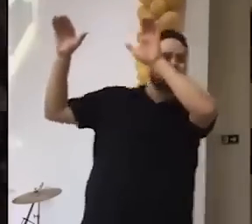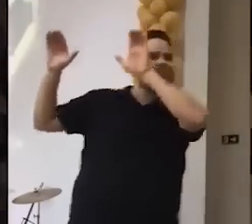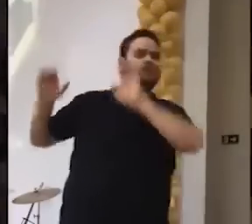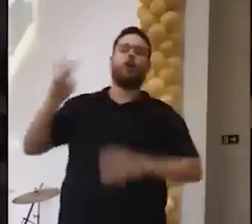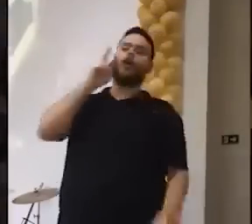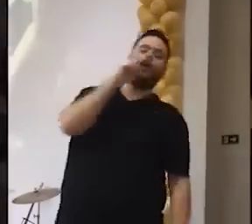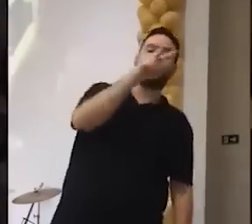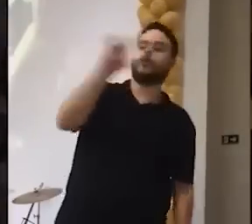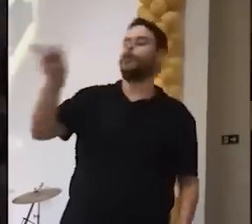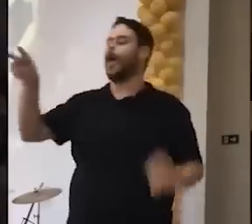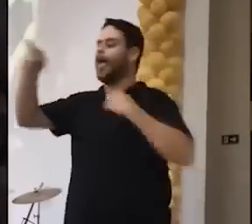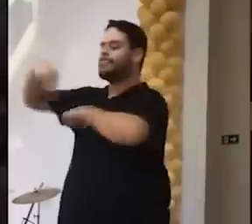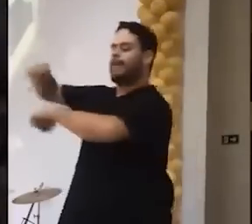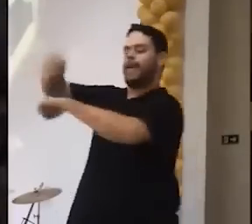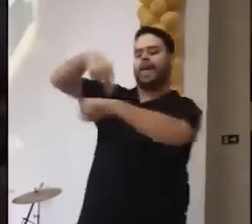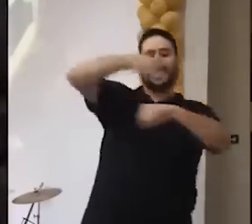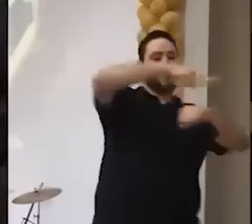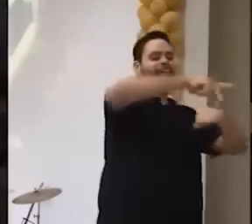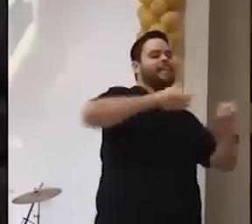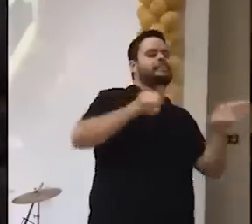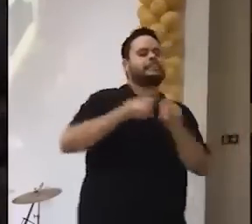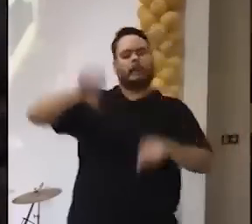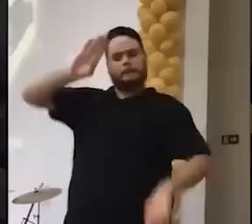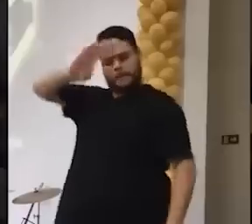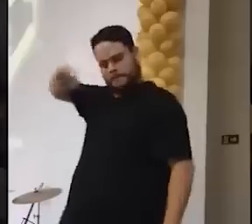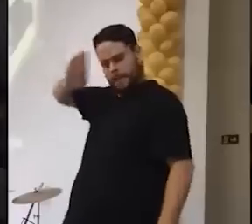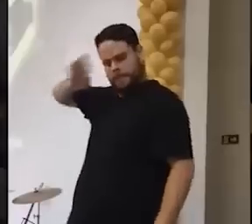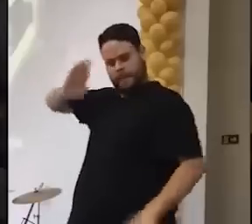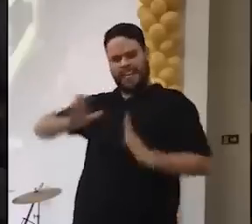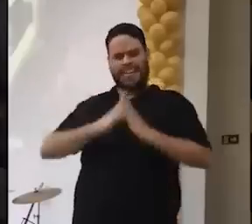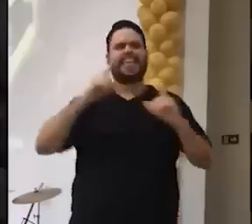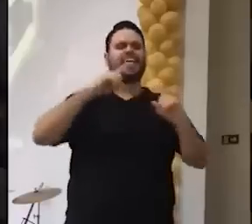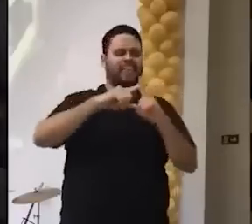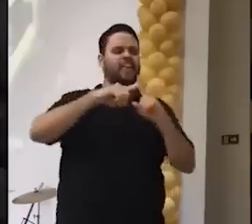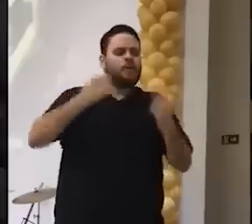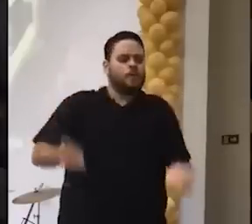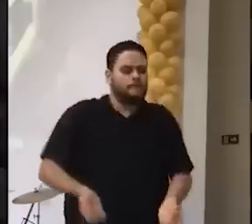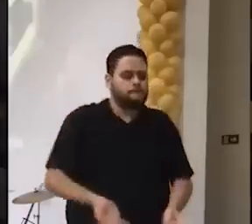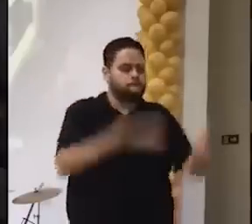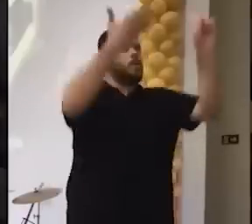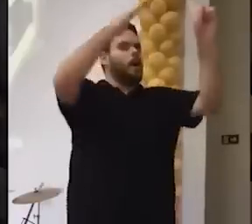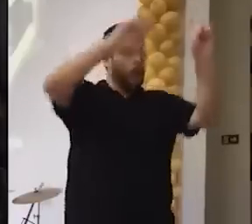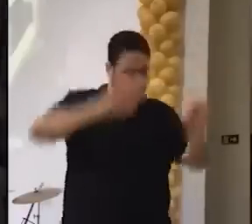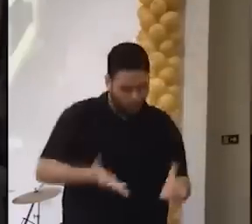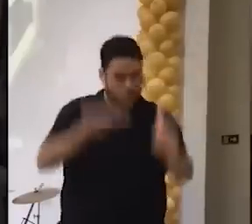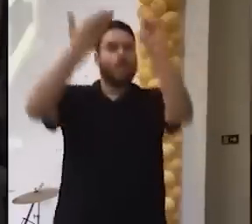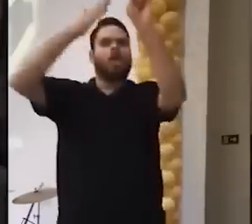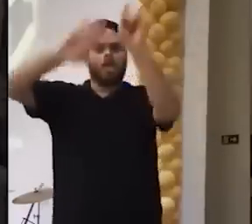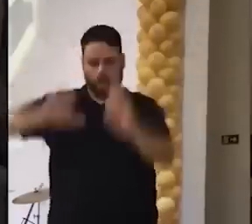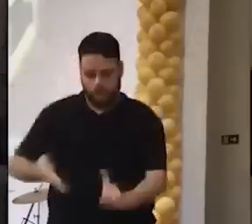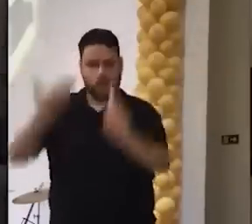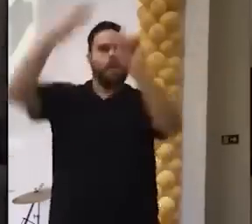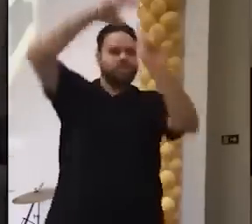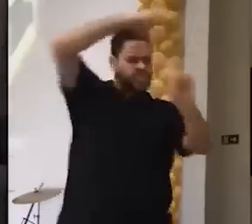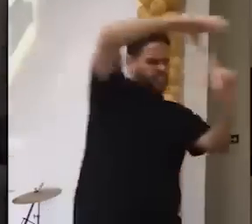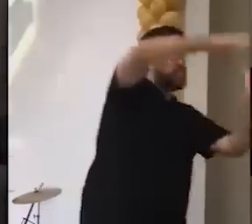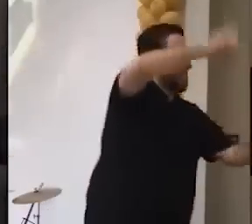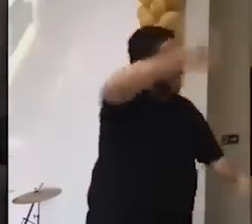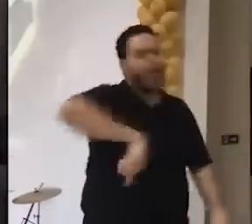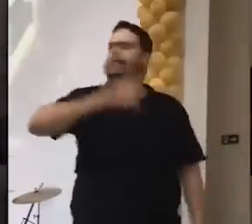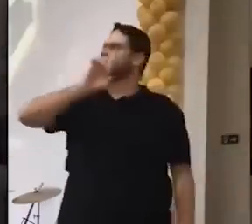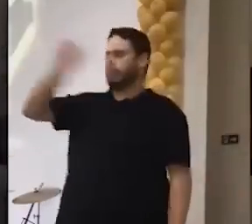nações, aquele que governa a igreja, aquele que depõe reis e levanta reis, aquele que abaixa reinos e levanta reinos. Este é o